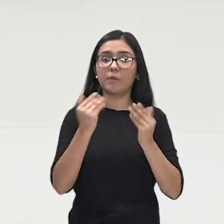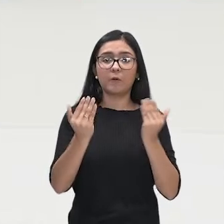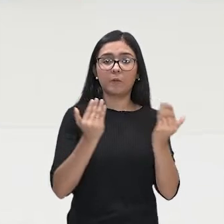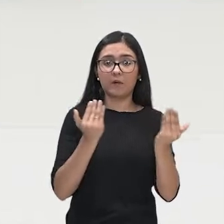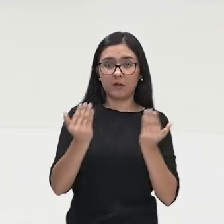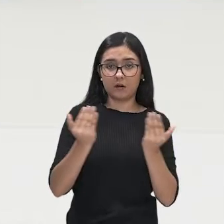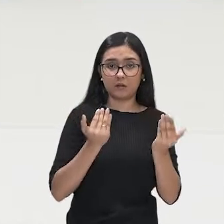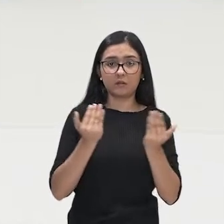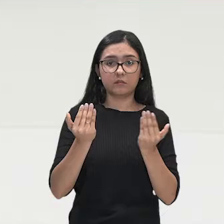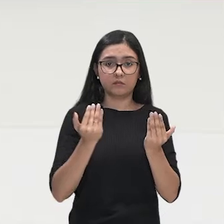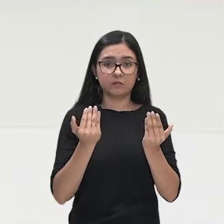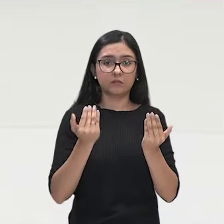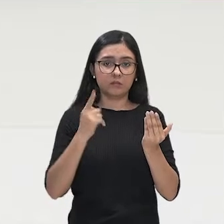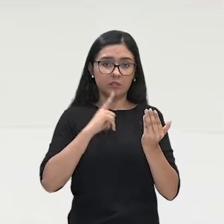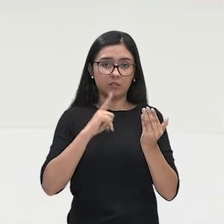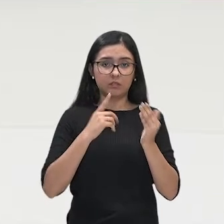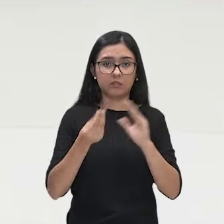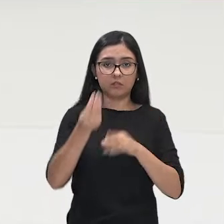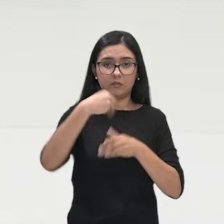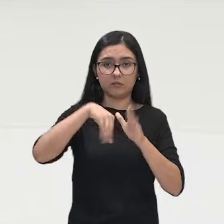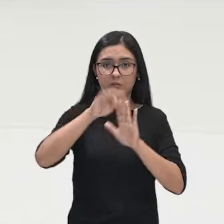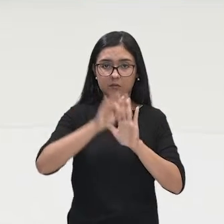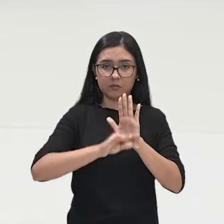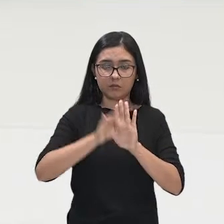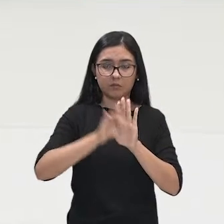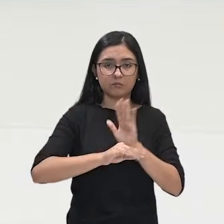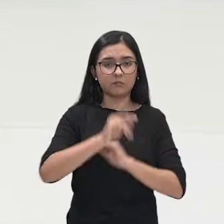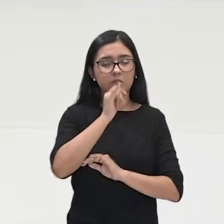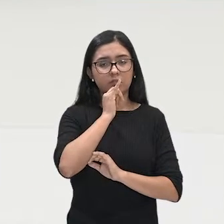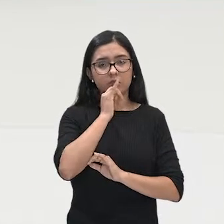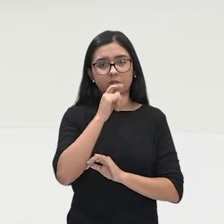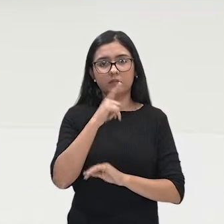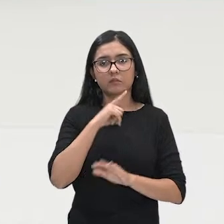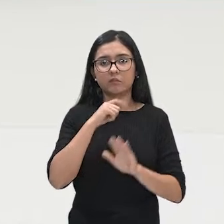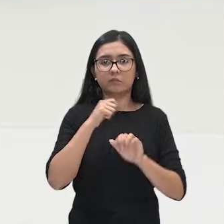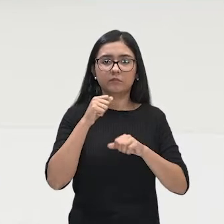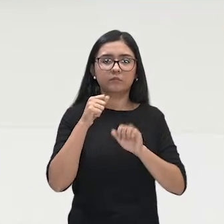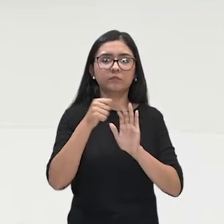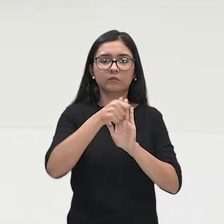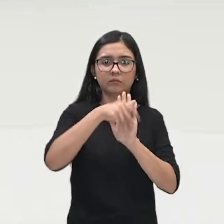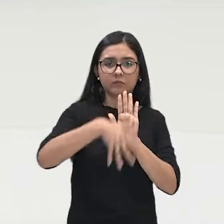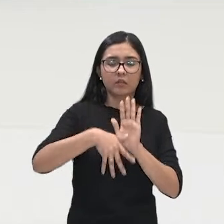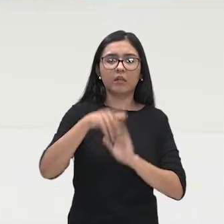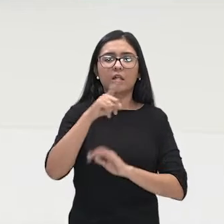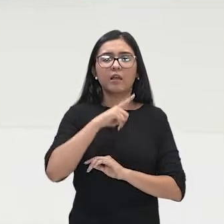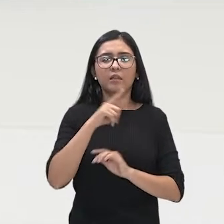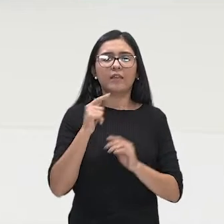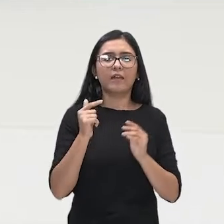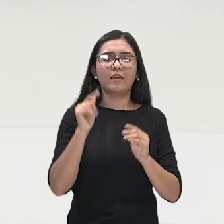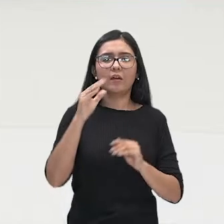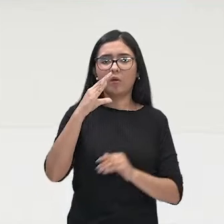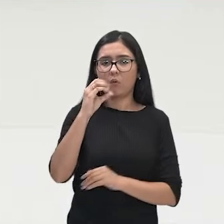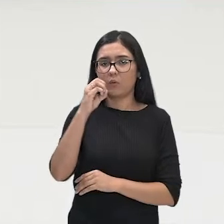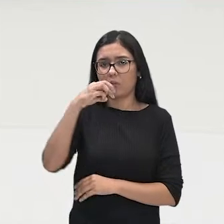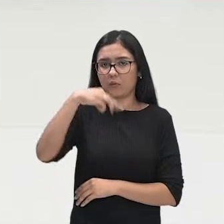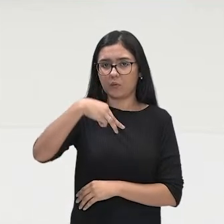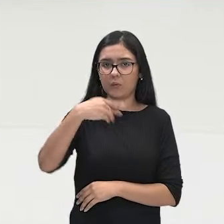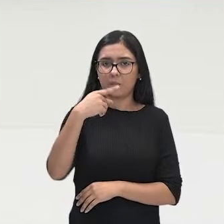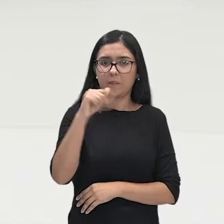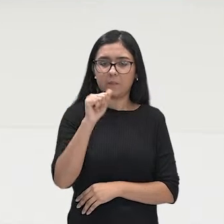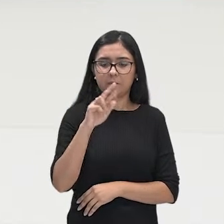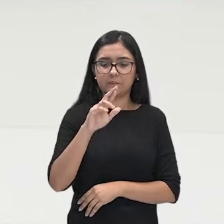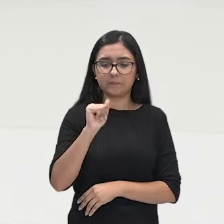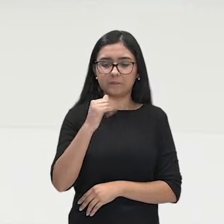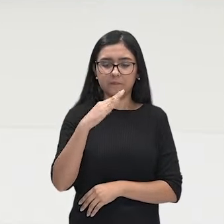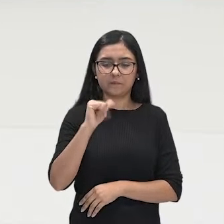comparação implícita. Nós temos a figura de linguagem chamada comparação, que o nome já diz o que é comparar